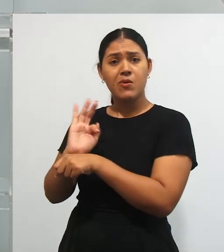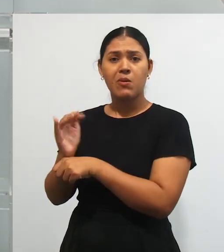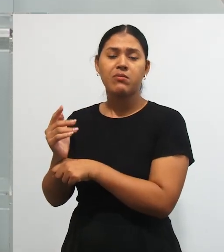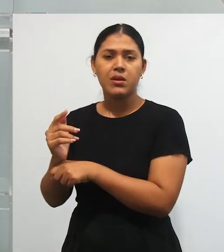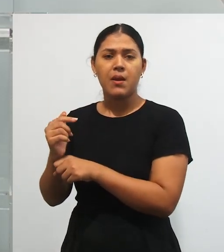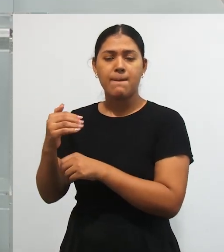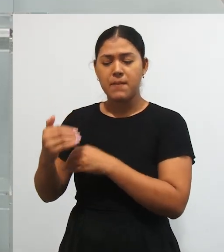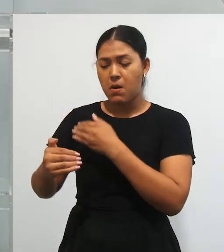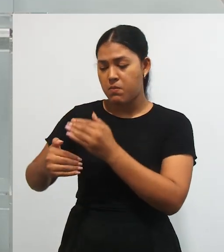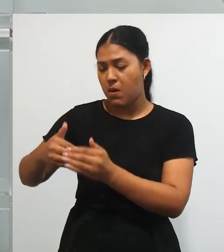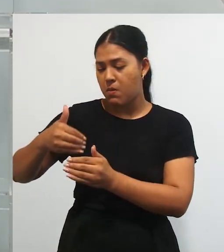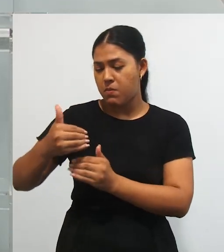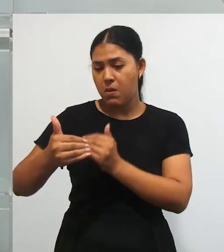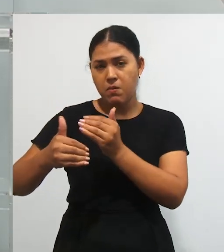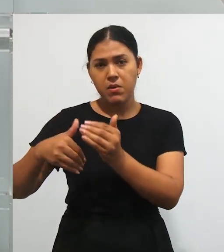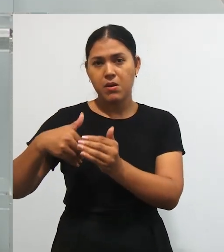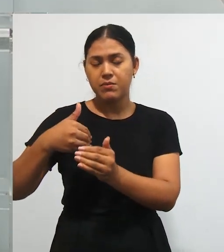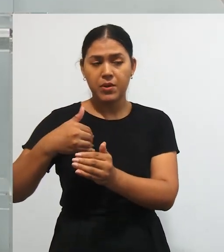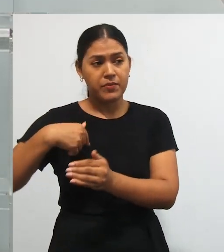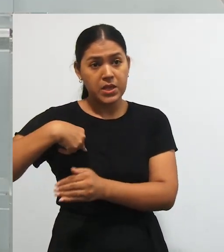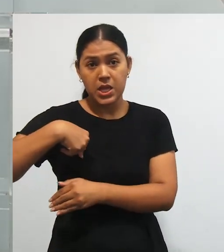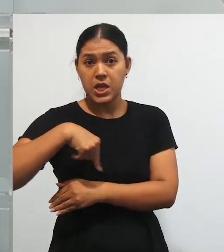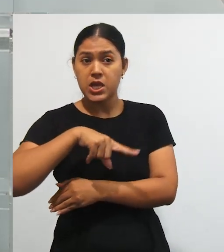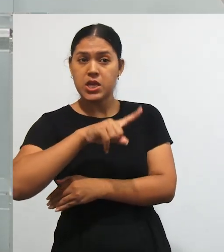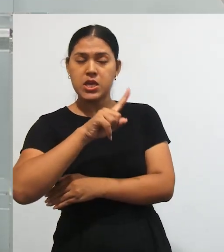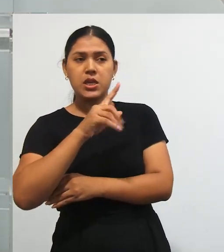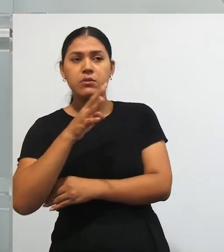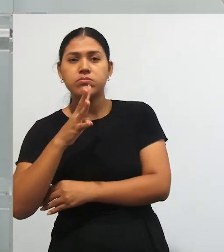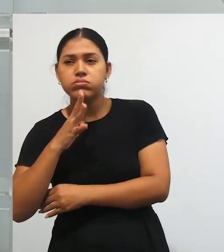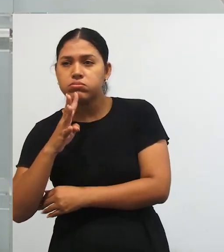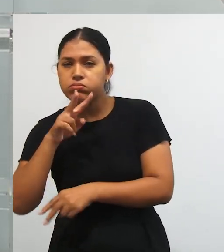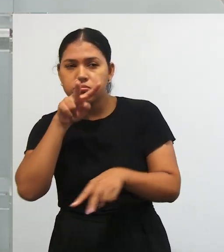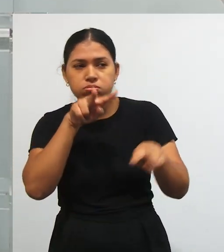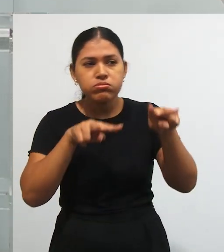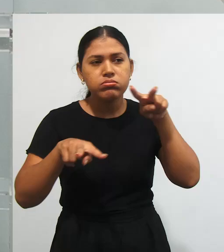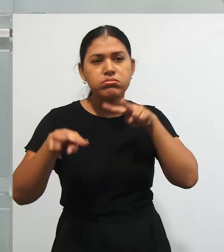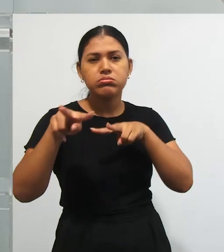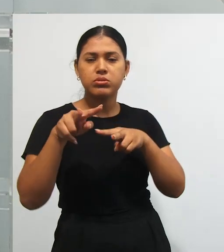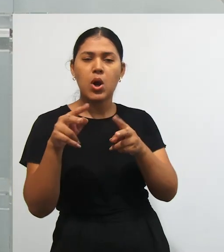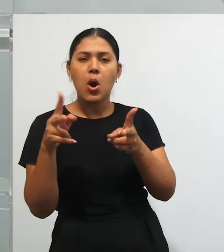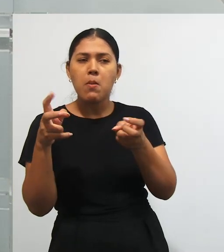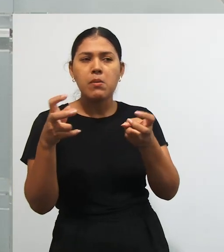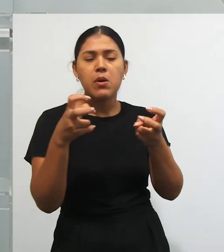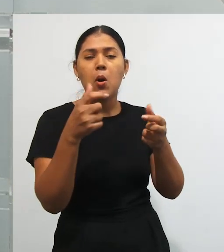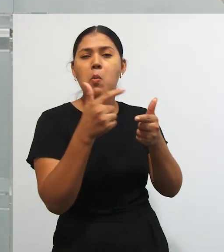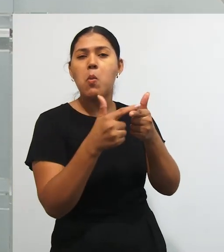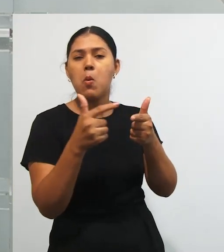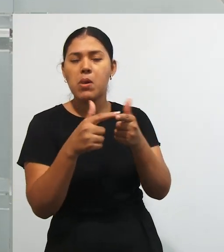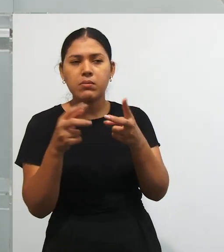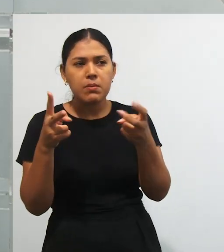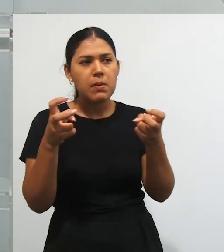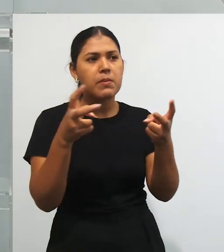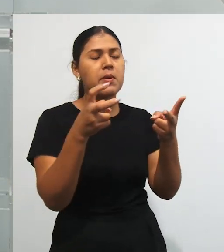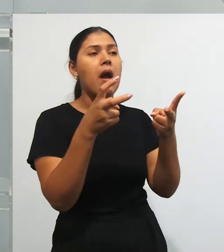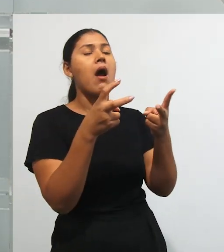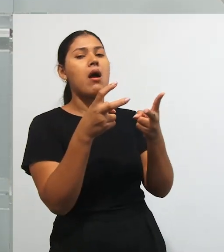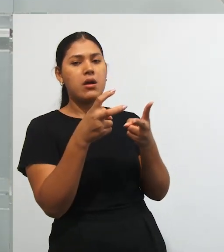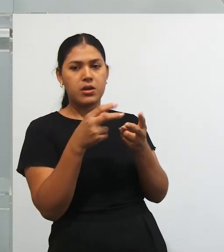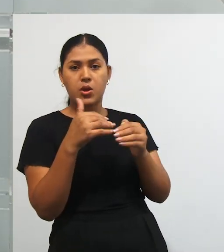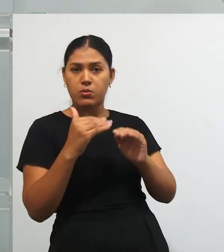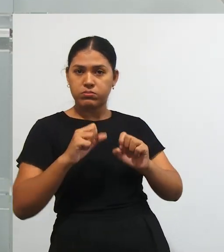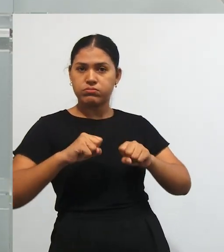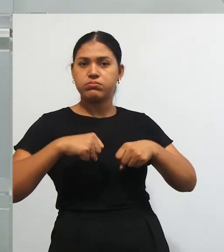então, né, faz o percurso, que é ir para o mundo exterior, que é onde está ocorrendo a Segunda Guerra Mundial. E